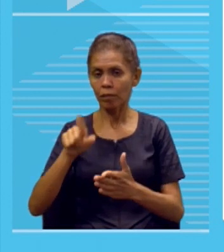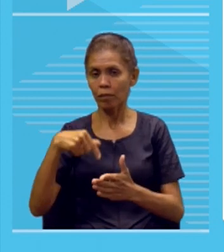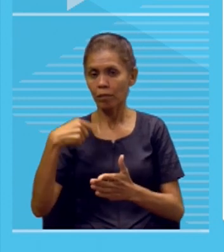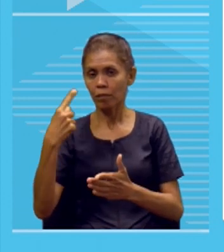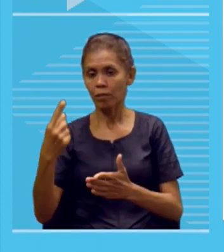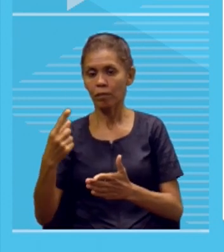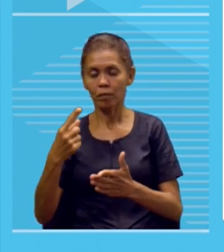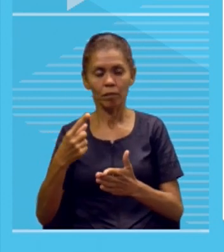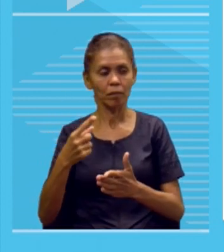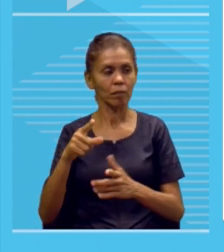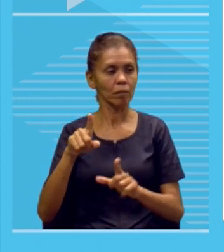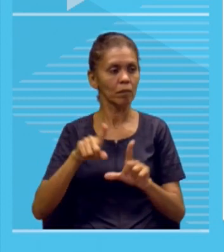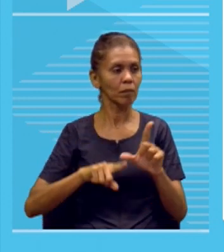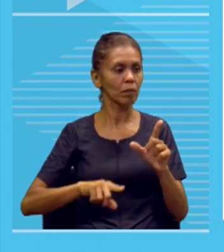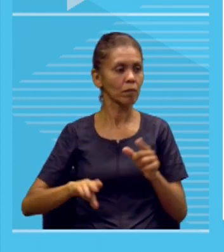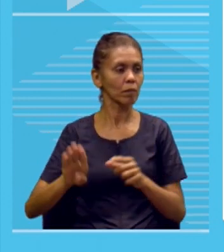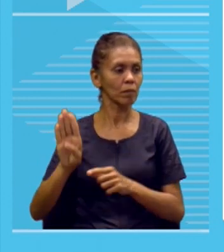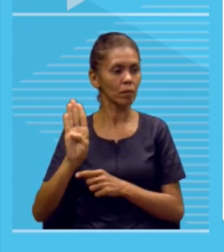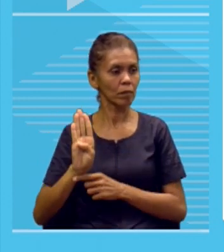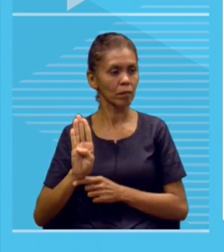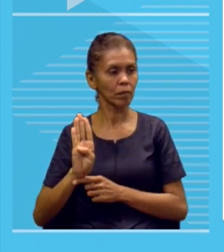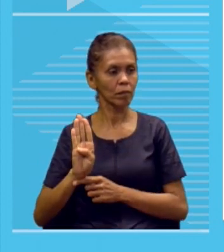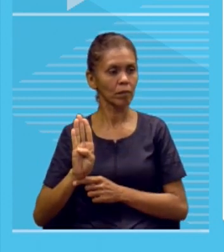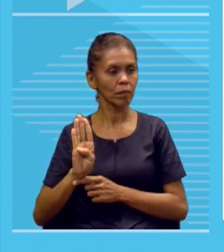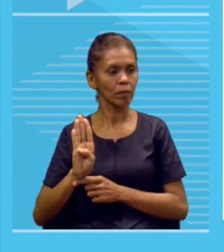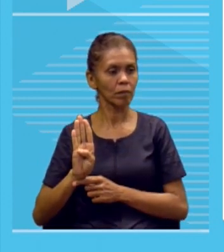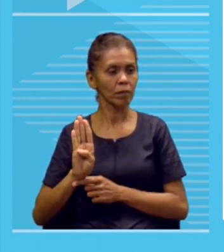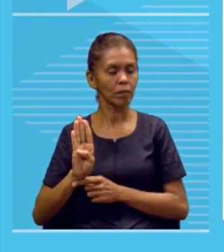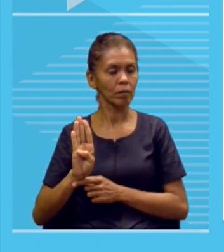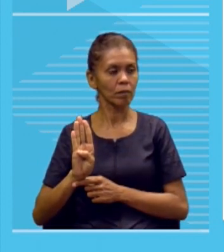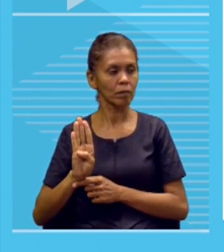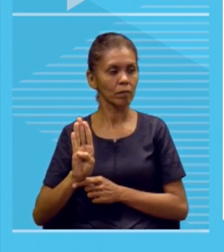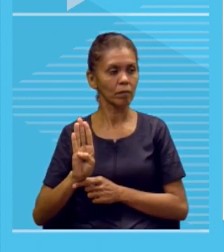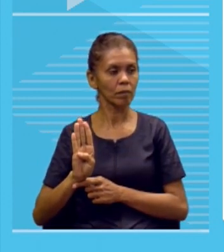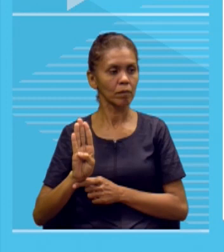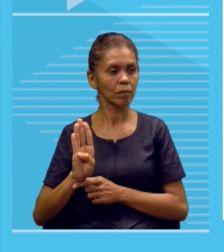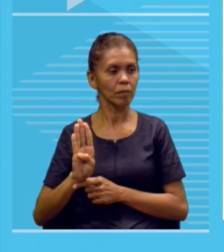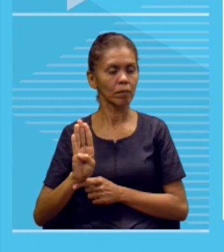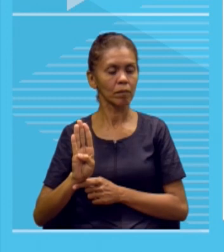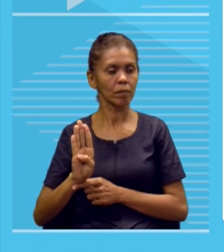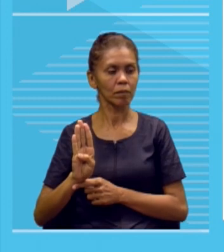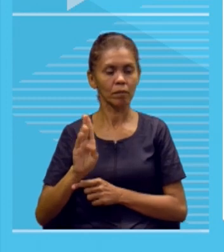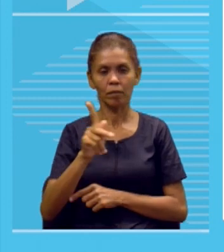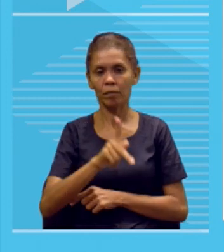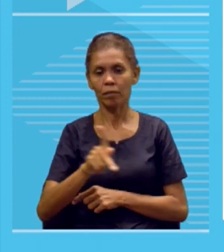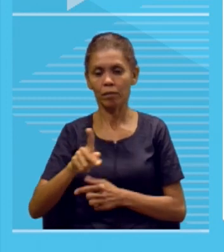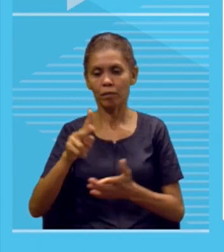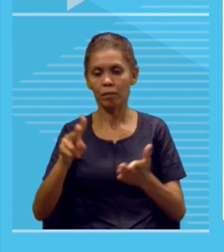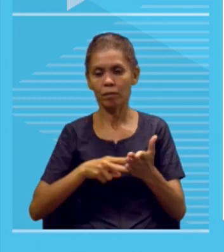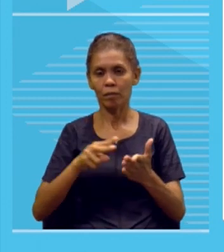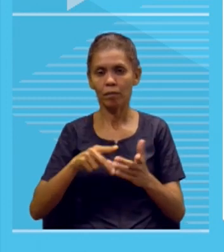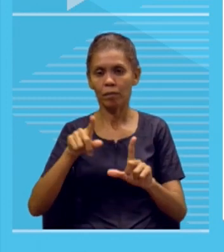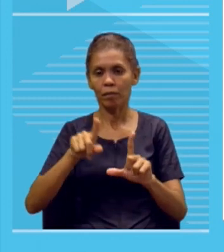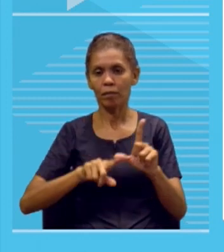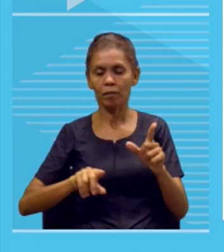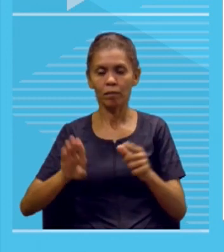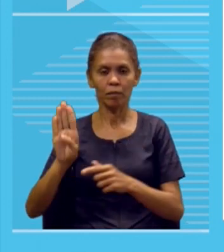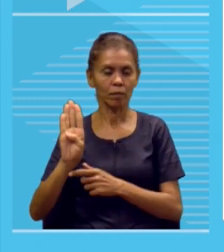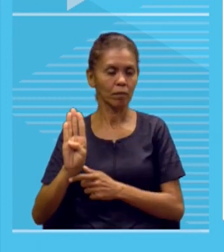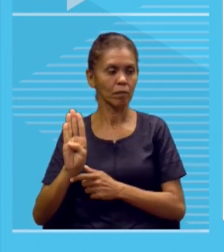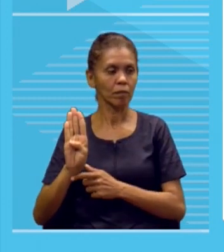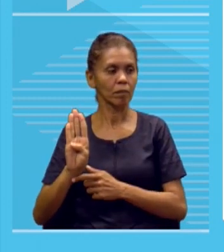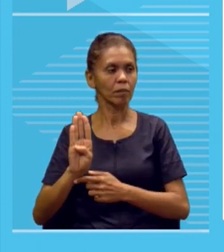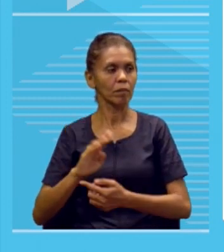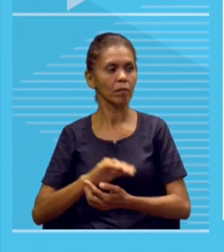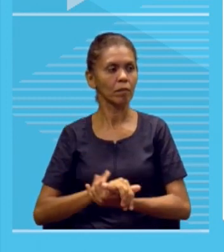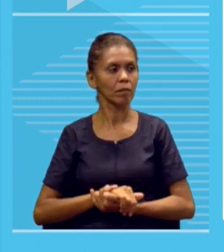de industrialização permitiu a expansão das atividades agrícolas e uma maior distribuição da população urbana